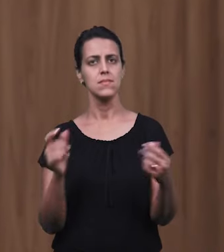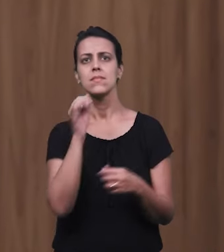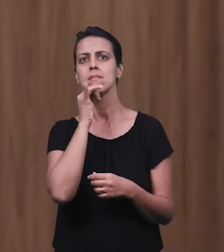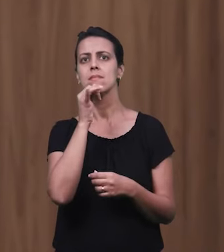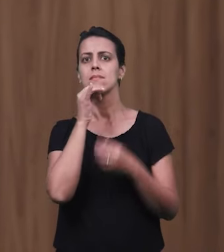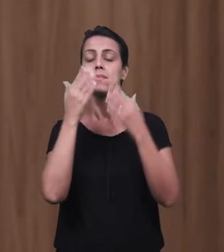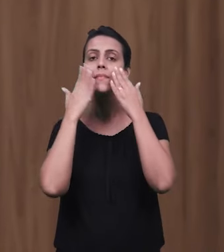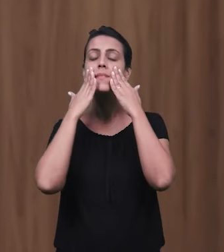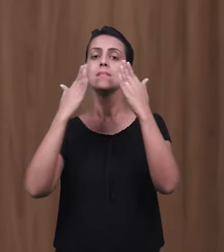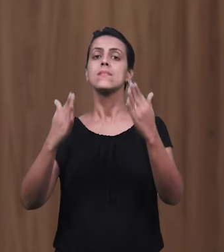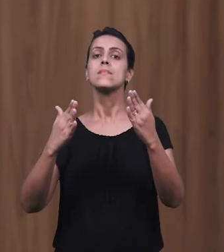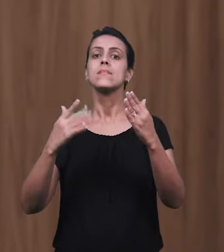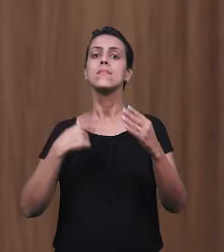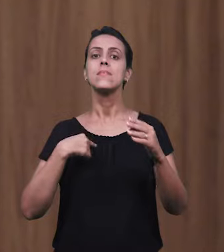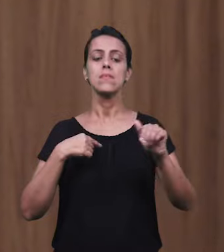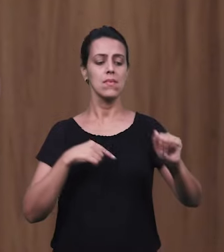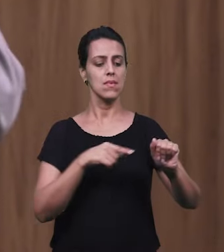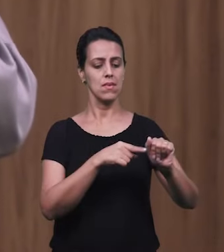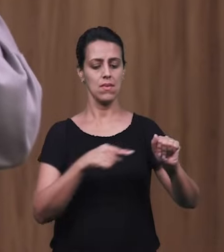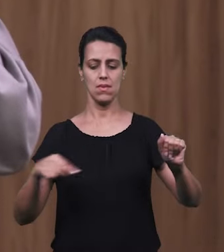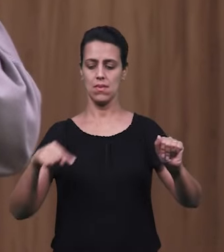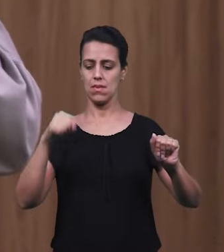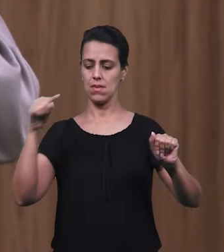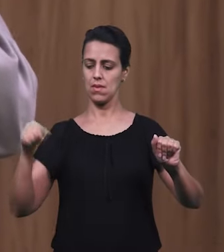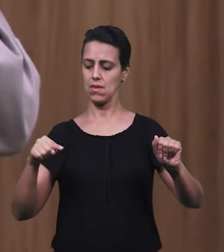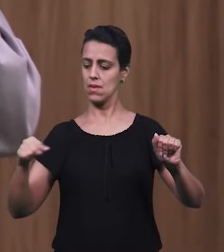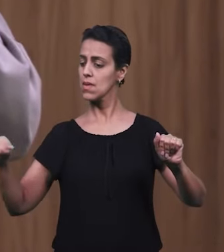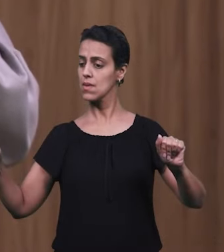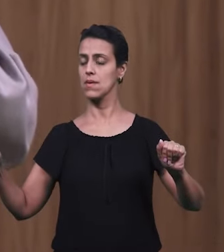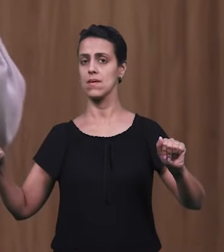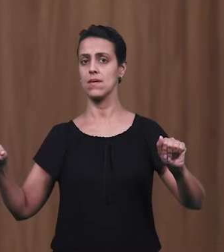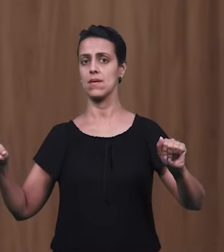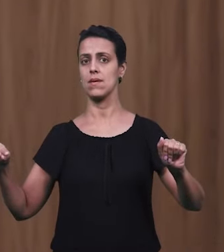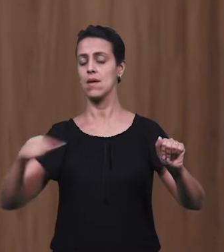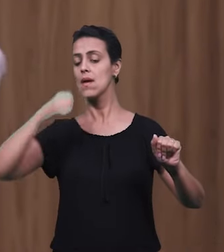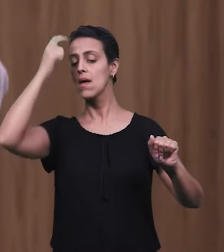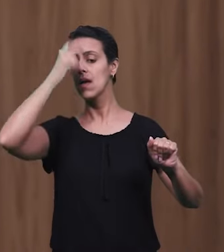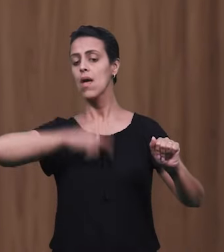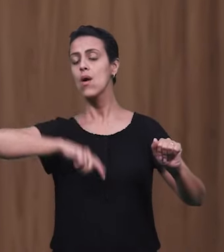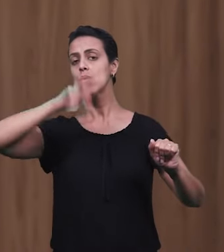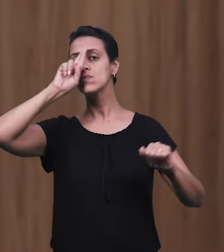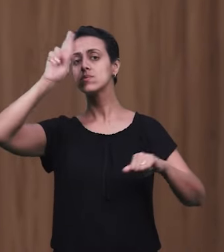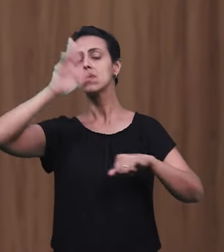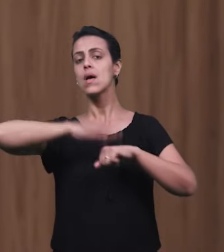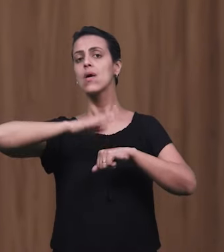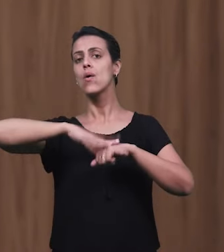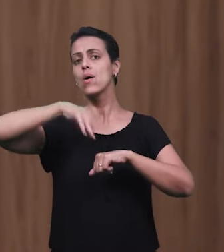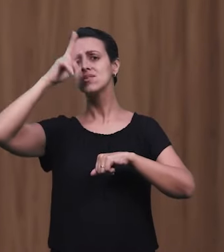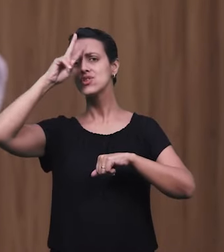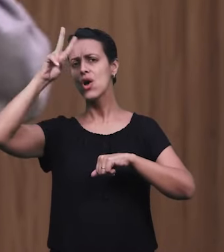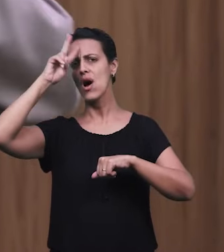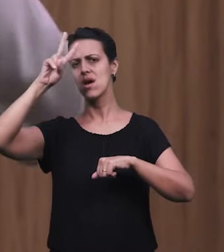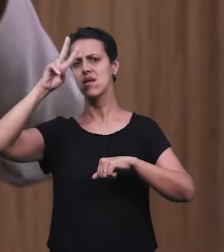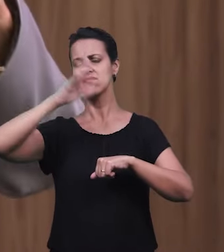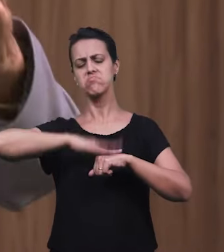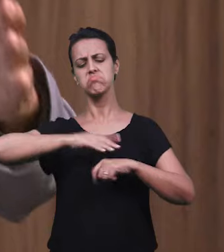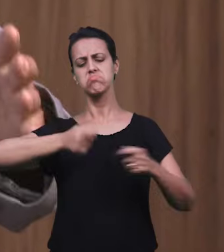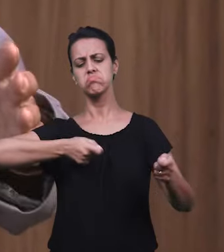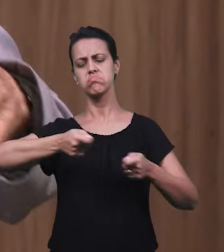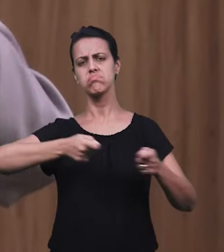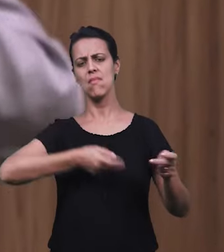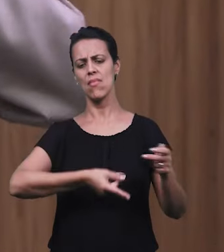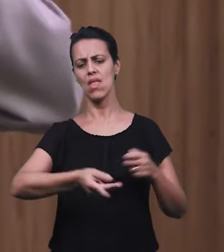apresenta como alfa e ômega, quer dizer, ele é o Senhor da história e da eternidade. Então, não